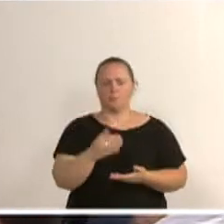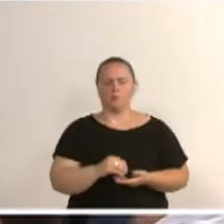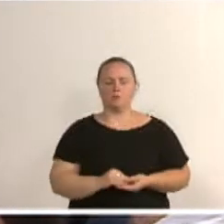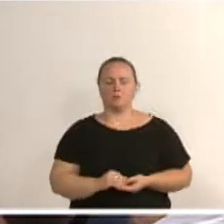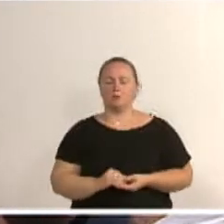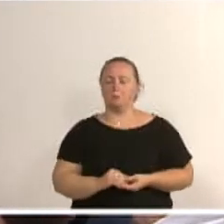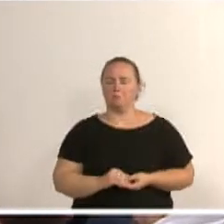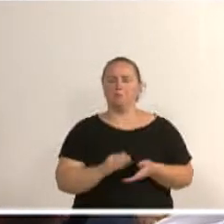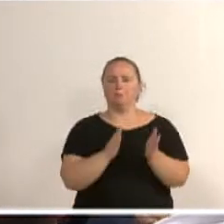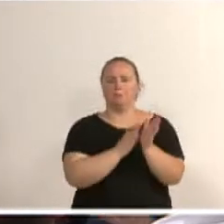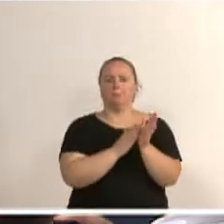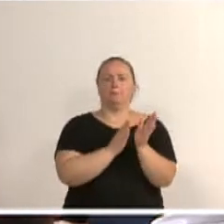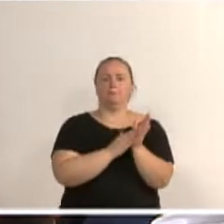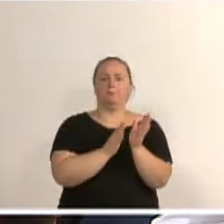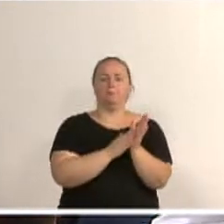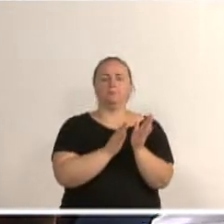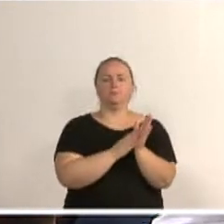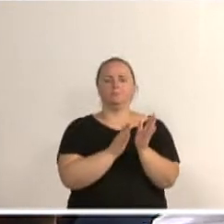Obrigado,